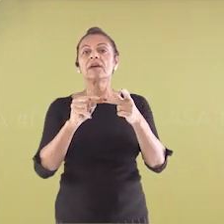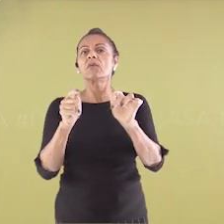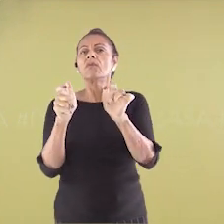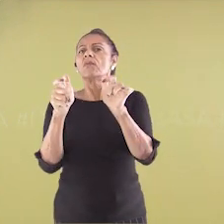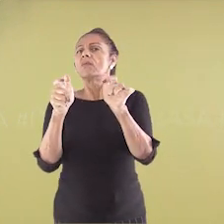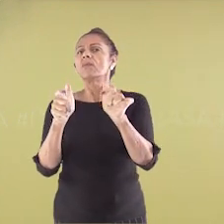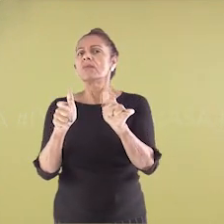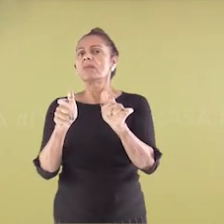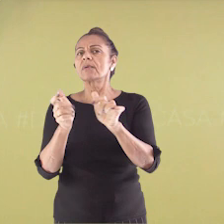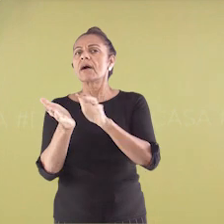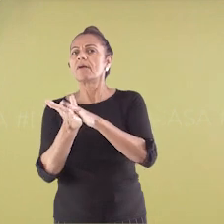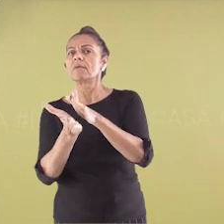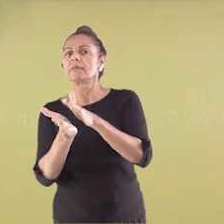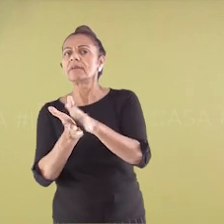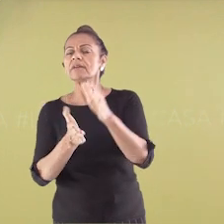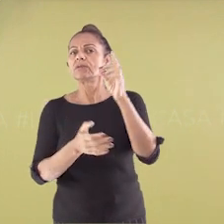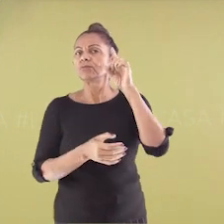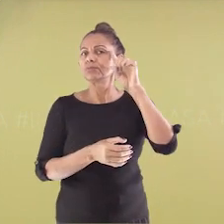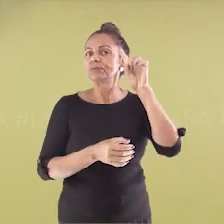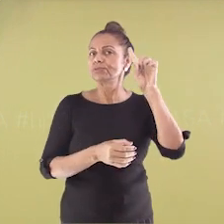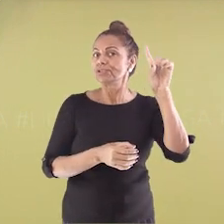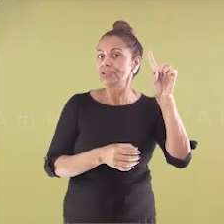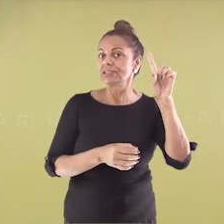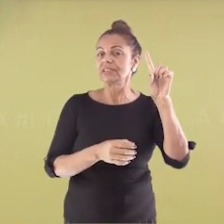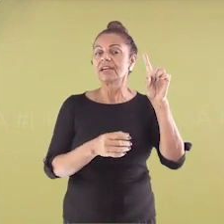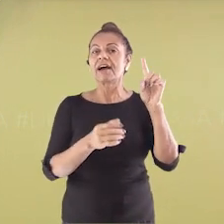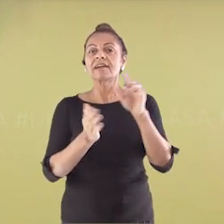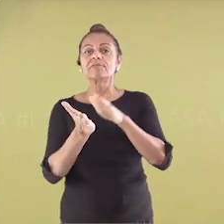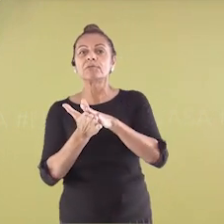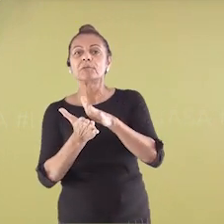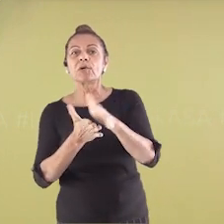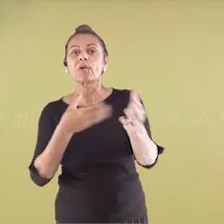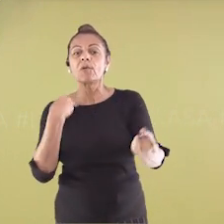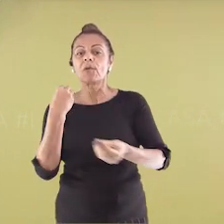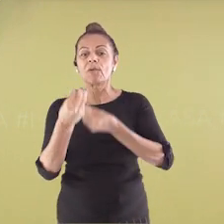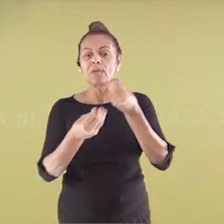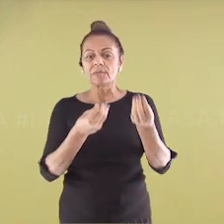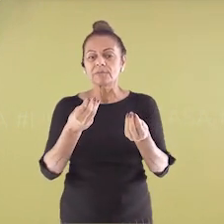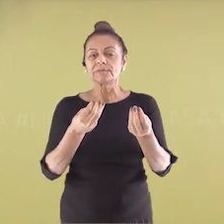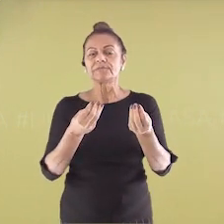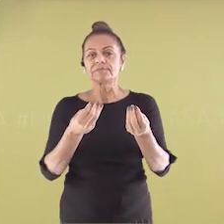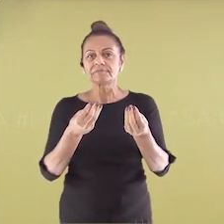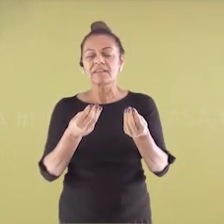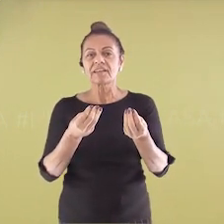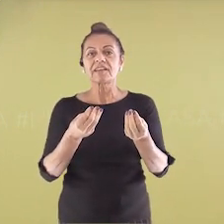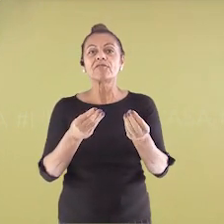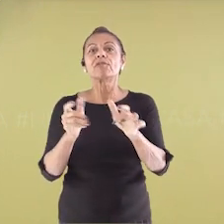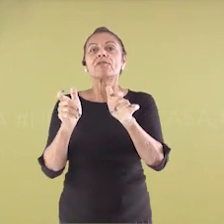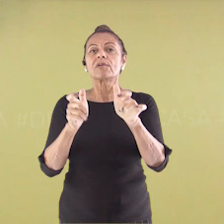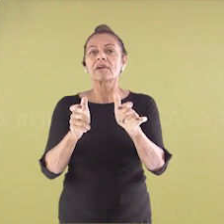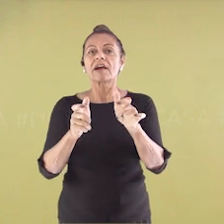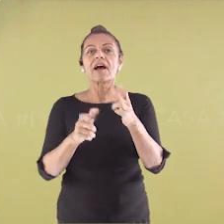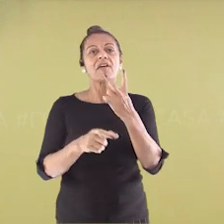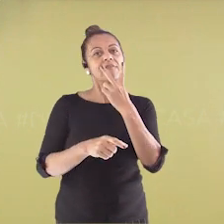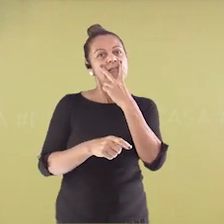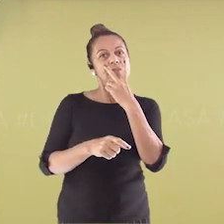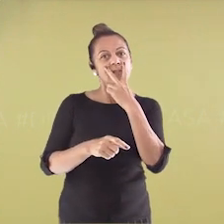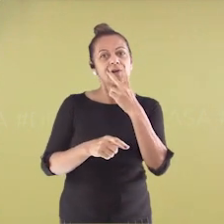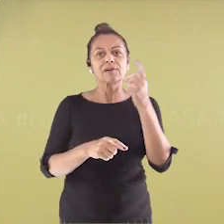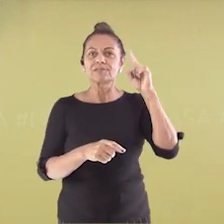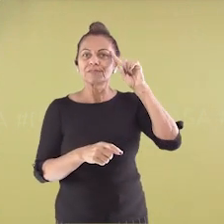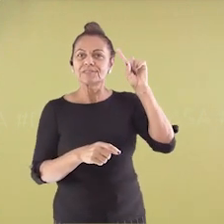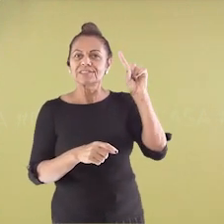Temos também o local de publicação e a data, que aqui está mais pequenininho, vocês não vão conseguir ver direito,